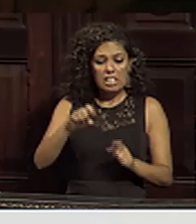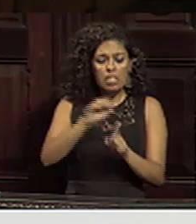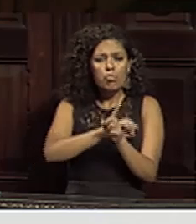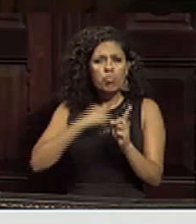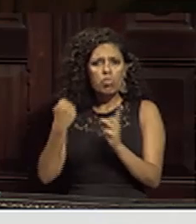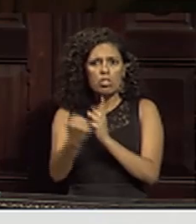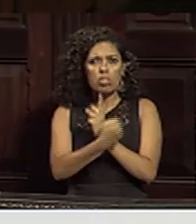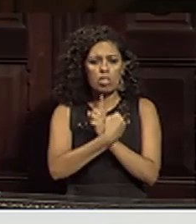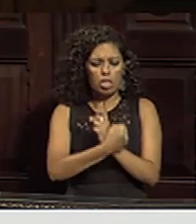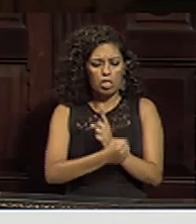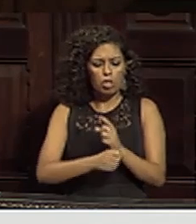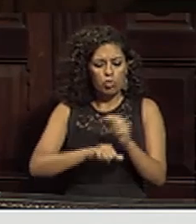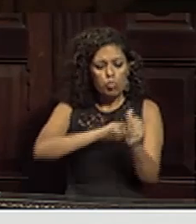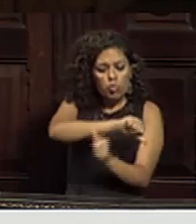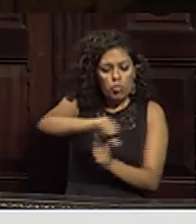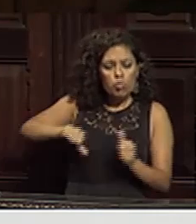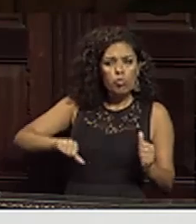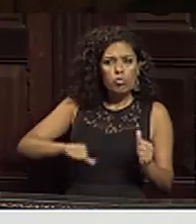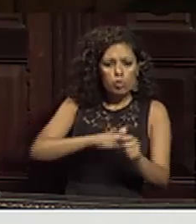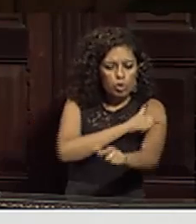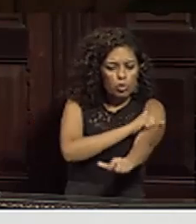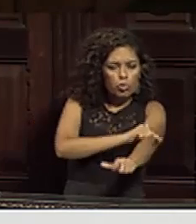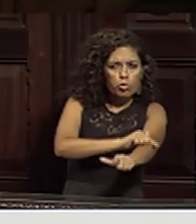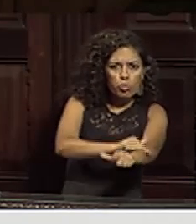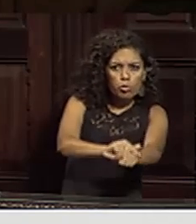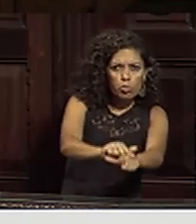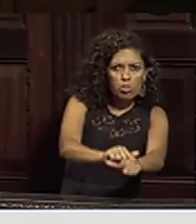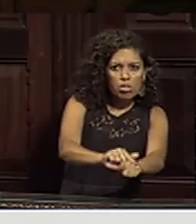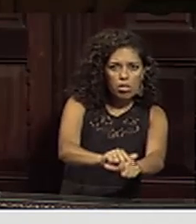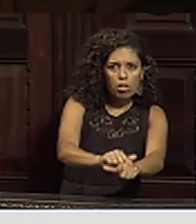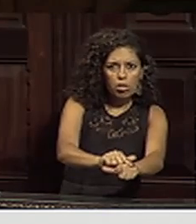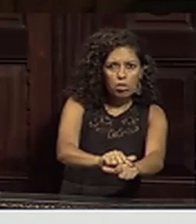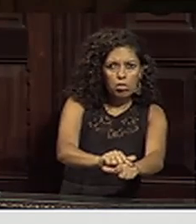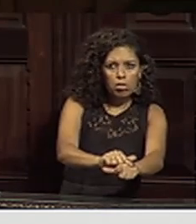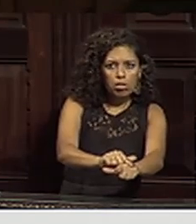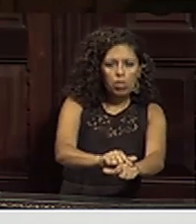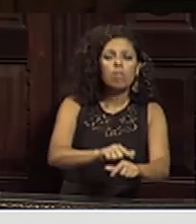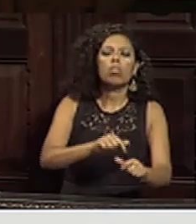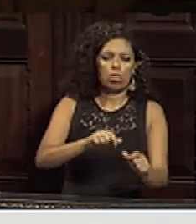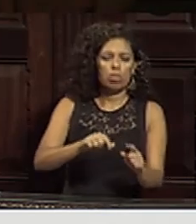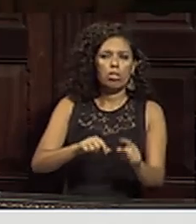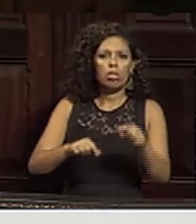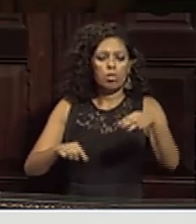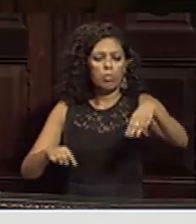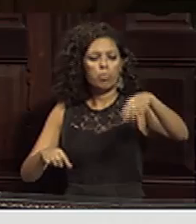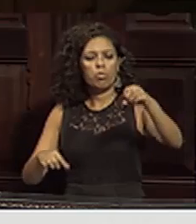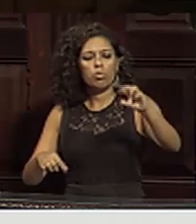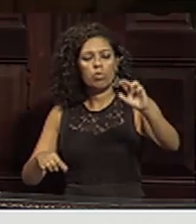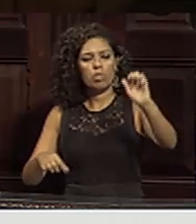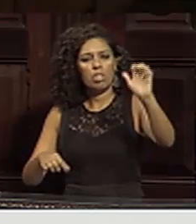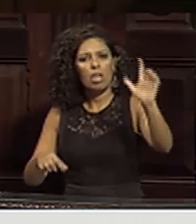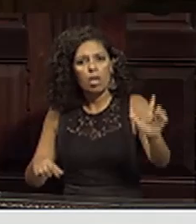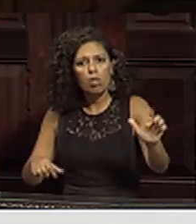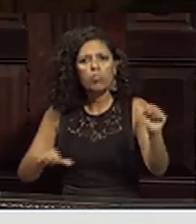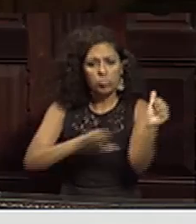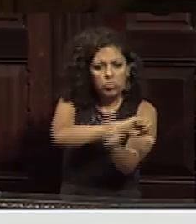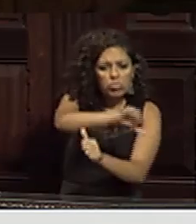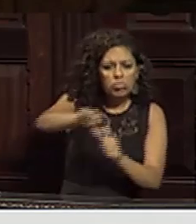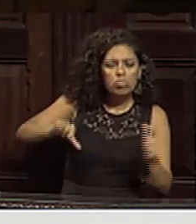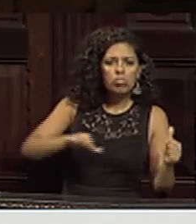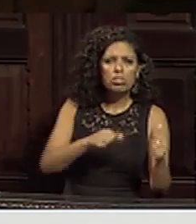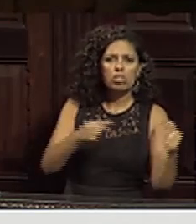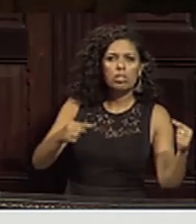sociedade. A moral se altera de épocas em épocas, e